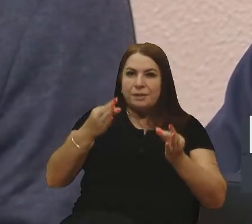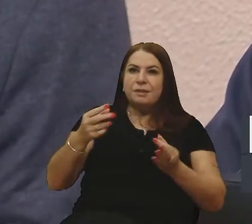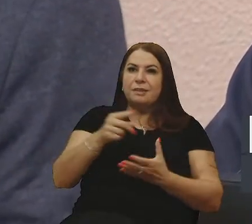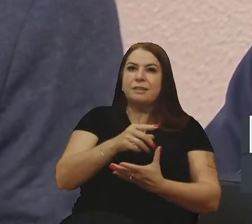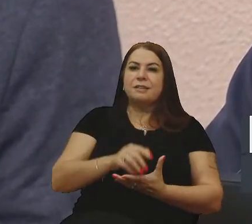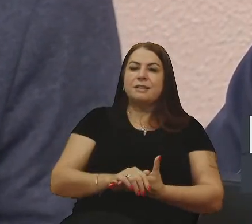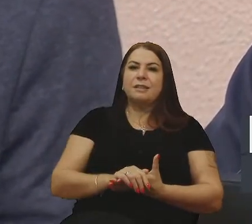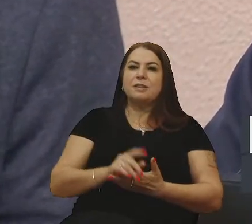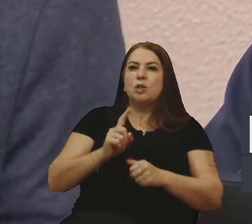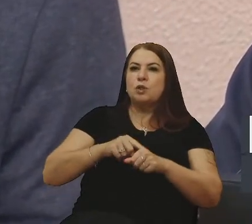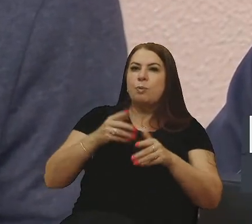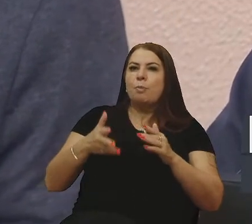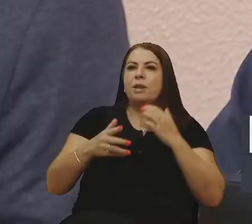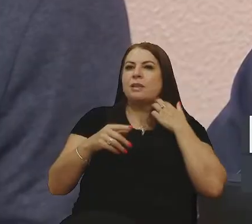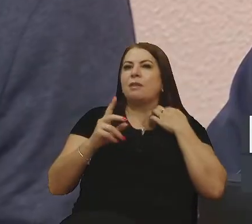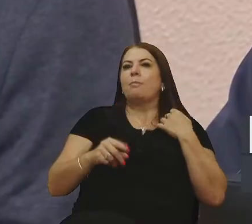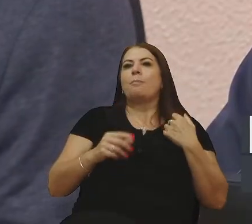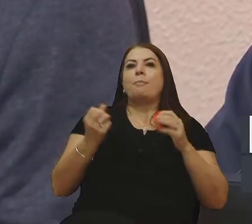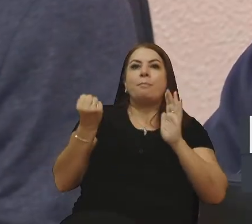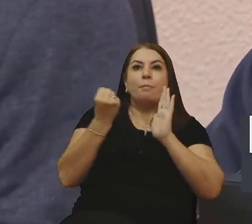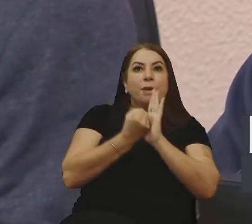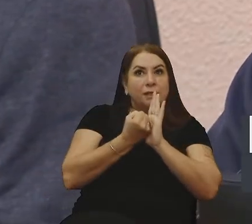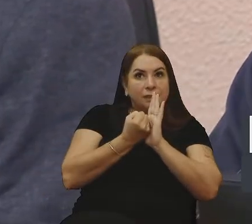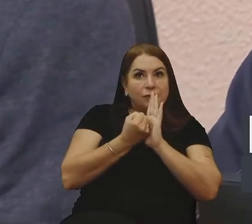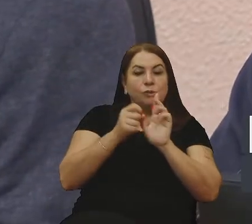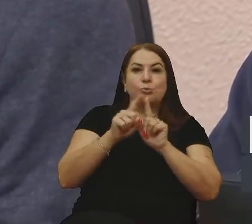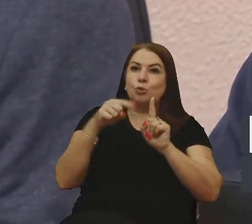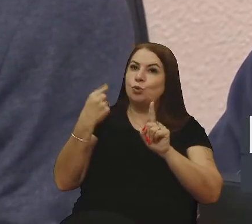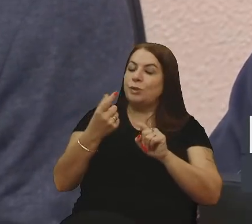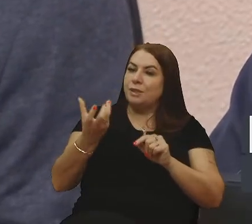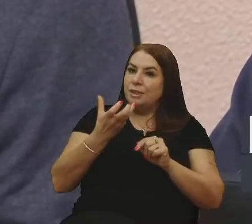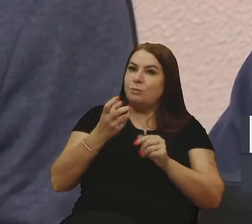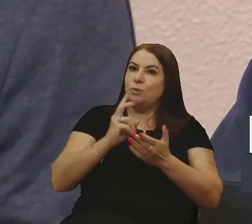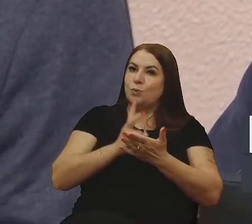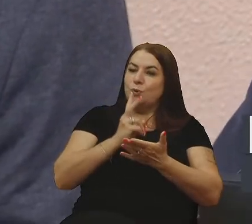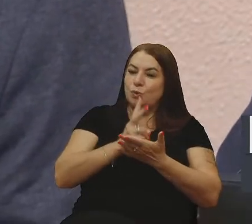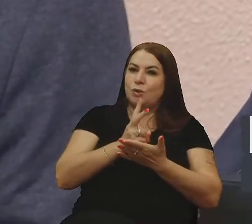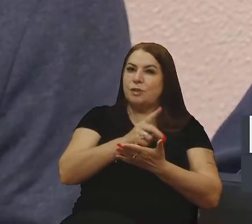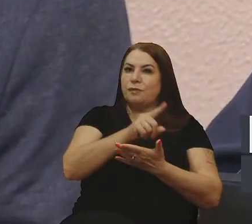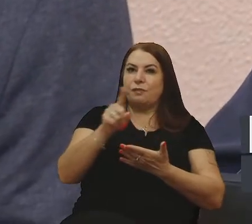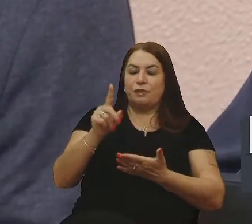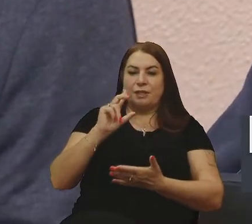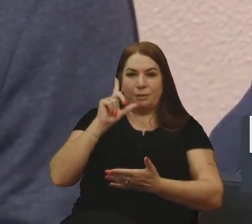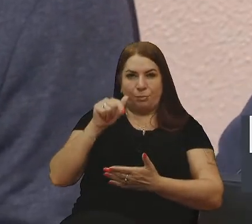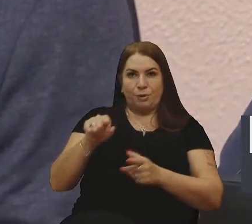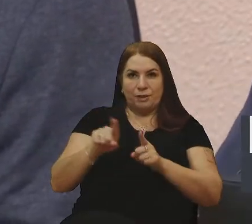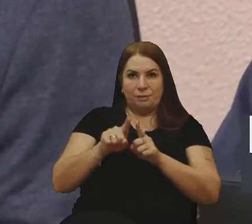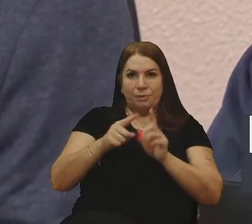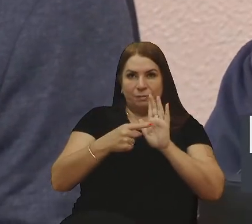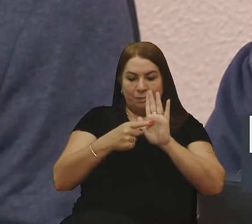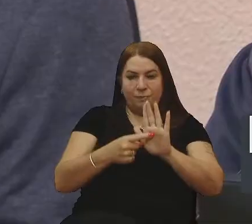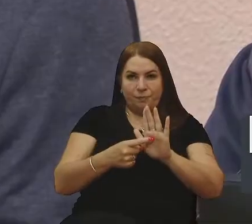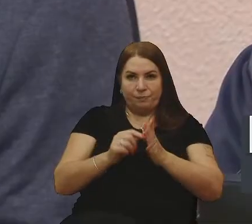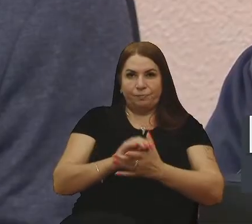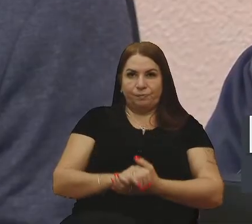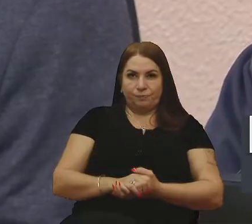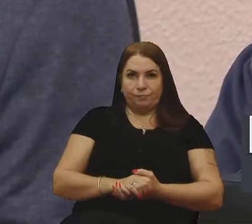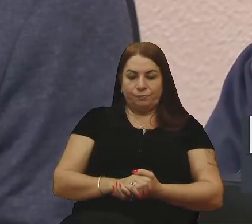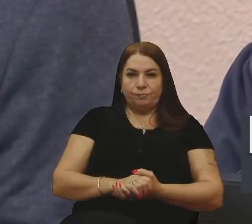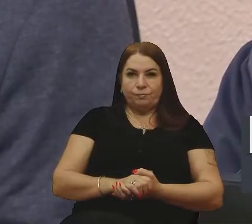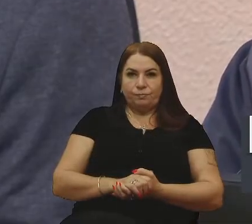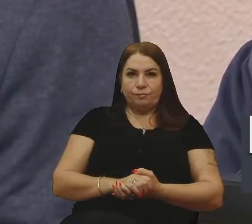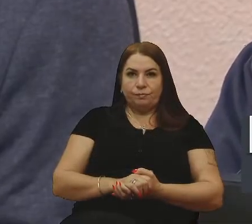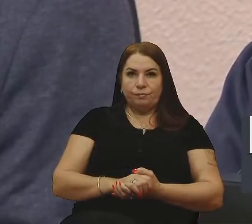que esse momento vai ser um momento marcante, porque nós queremos dar continuidade. Vocês vão ver que depois vai ter uma exposição